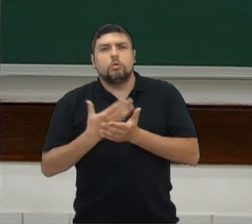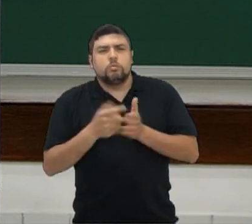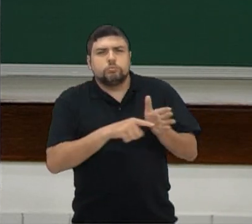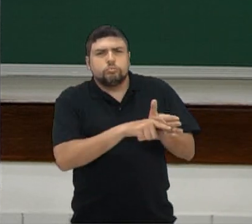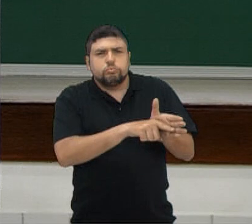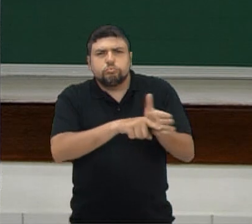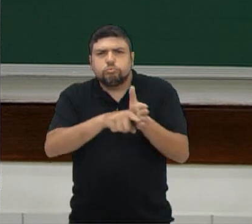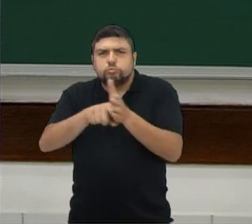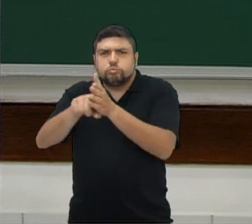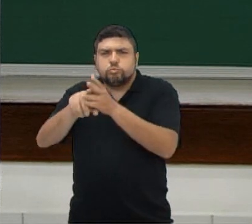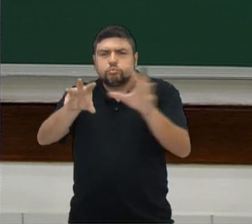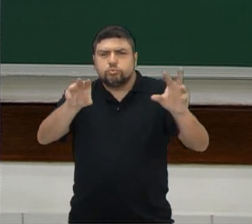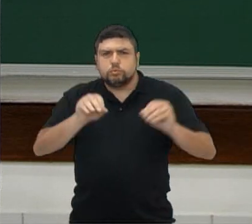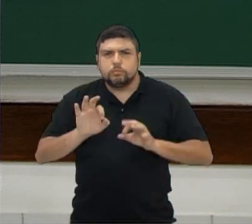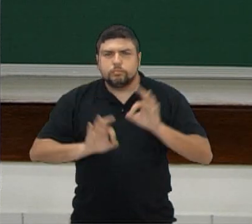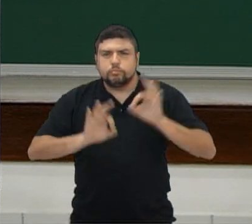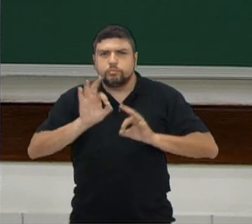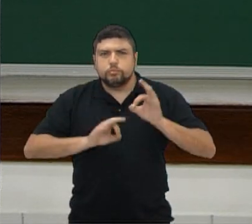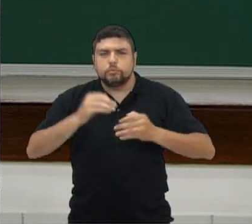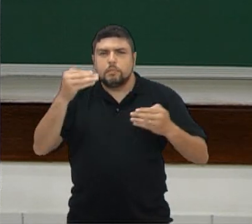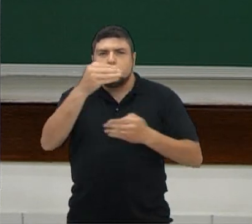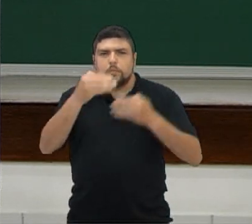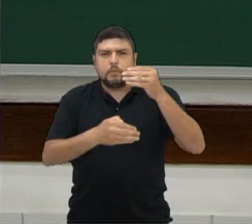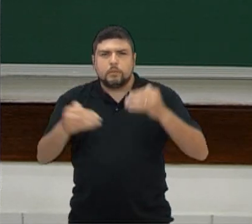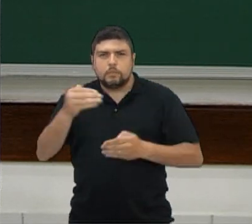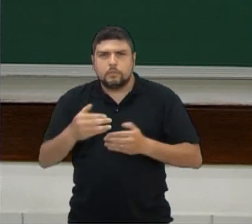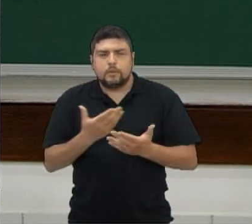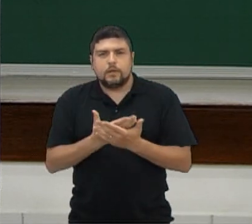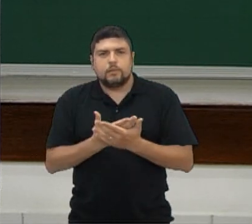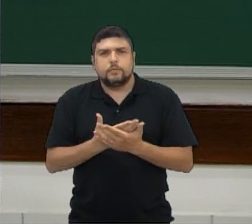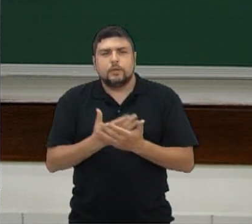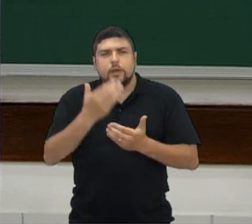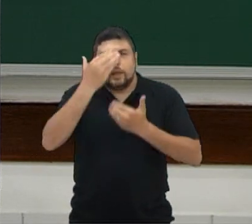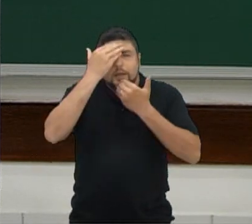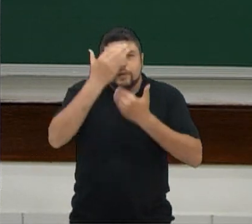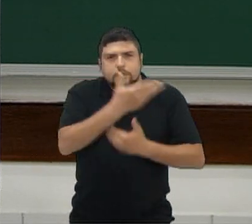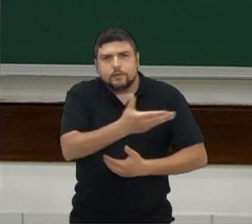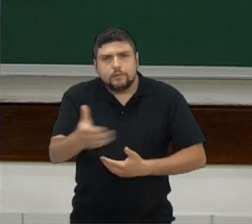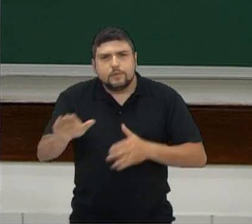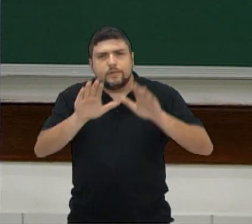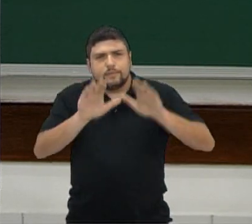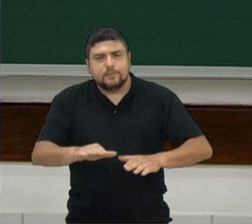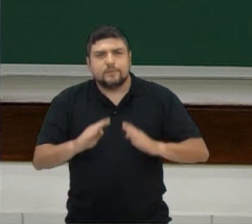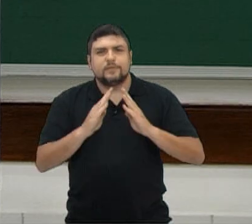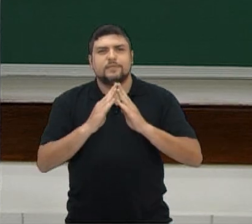Agradeço aí imensamente a participação de todos e fiquem em casa se puderem.